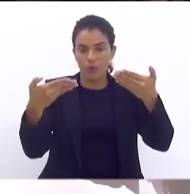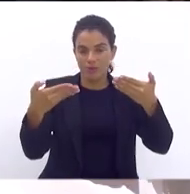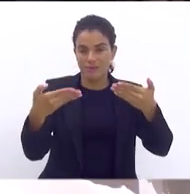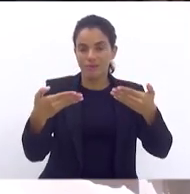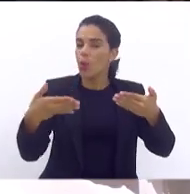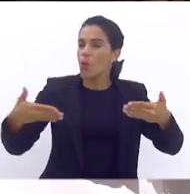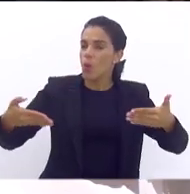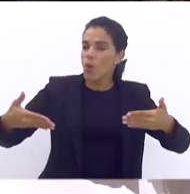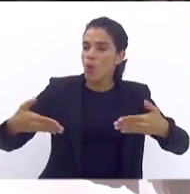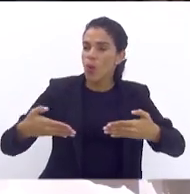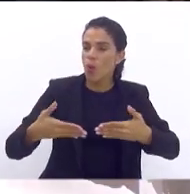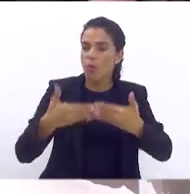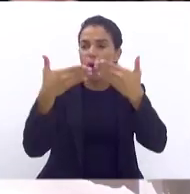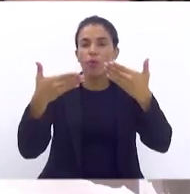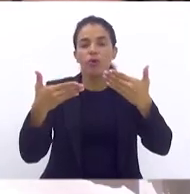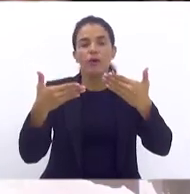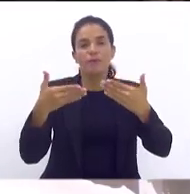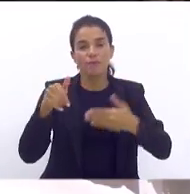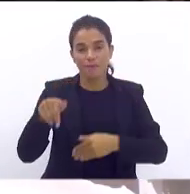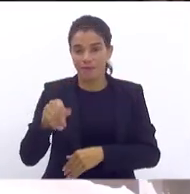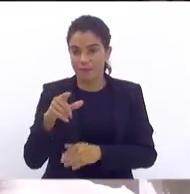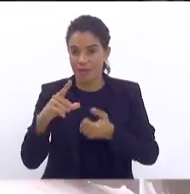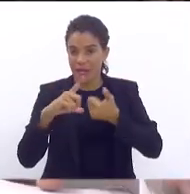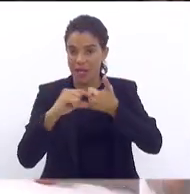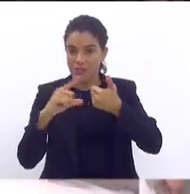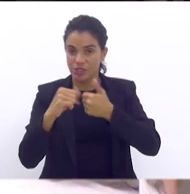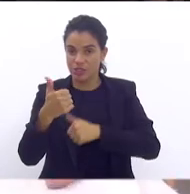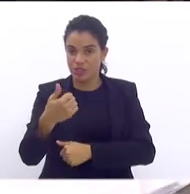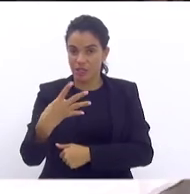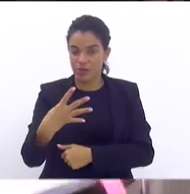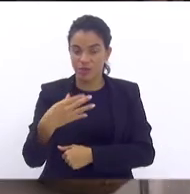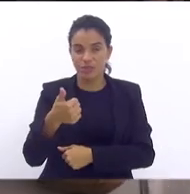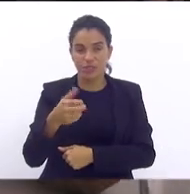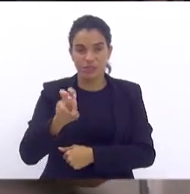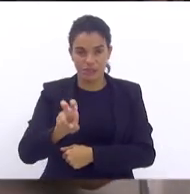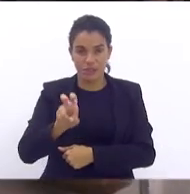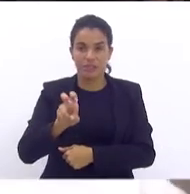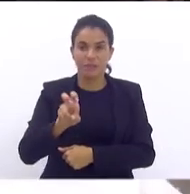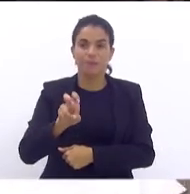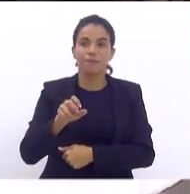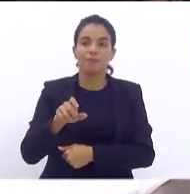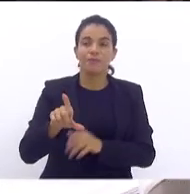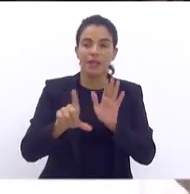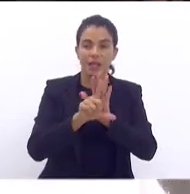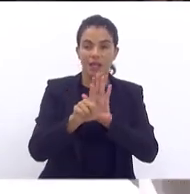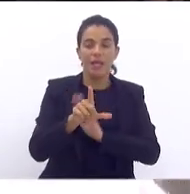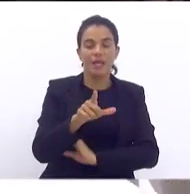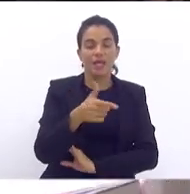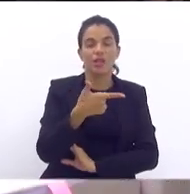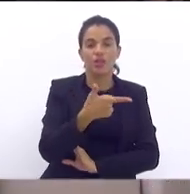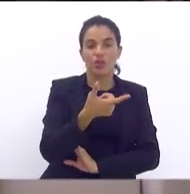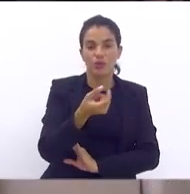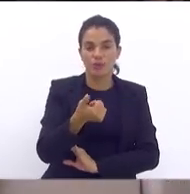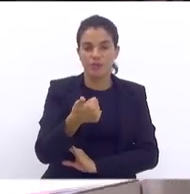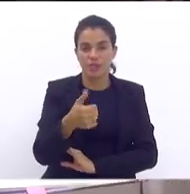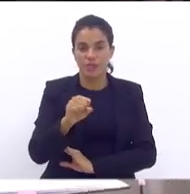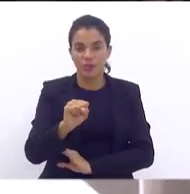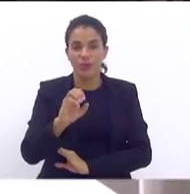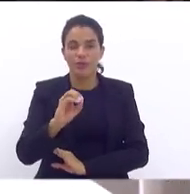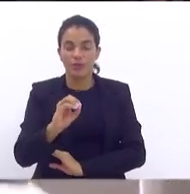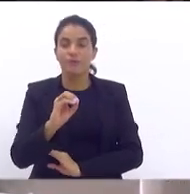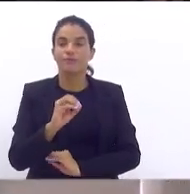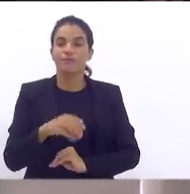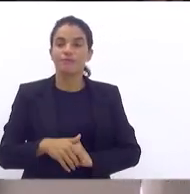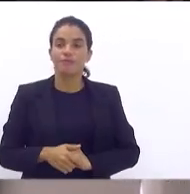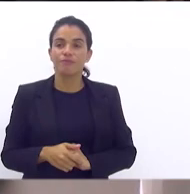é um acidente e fato da navegação? Artigos 14 e 15 dessa lei 2180, 2180 de